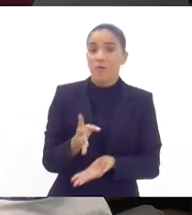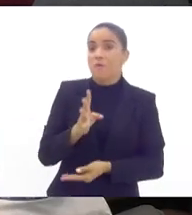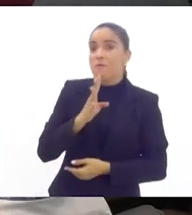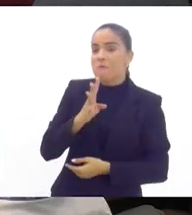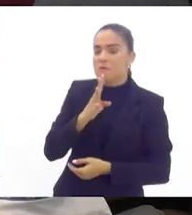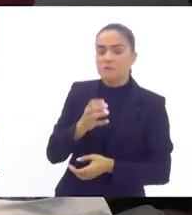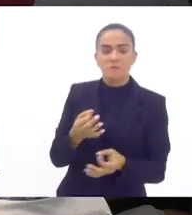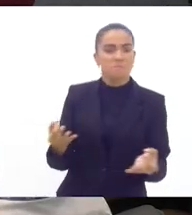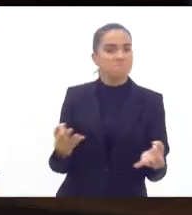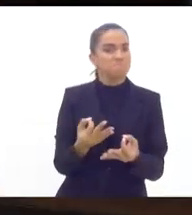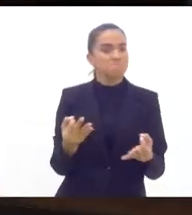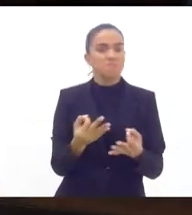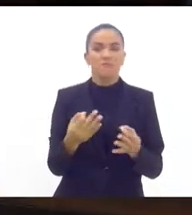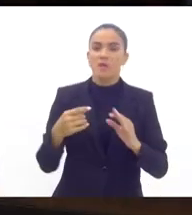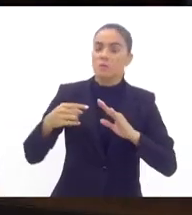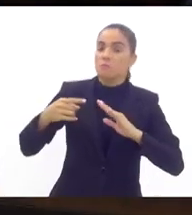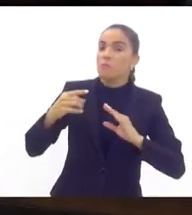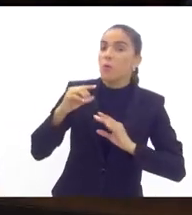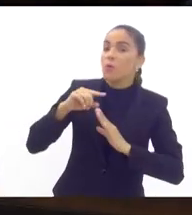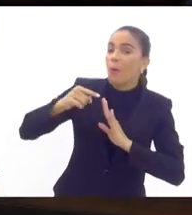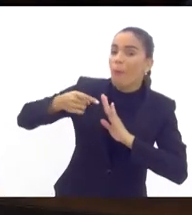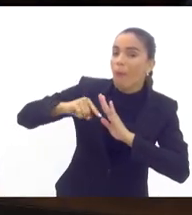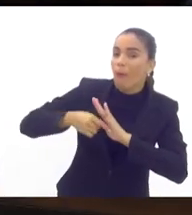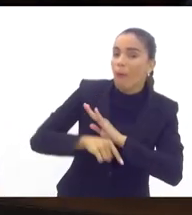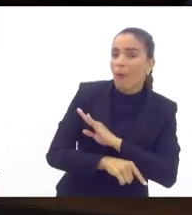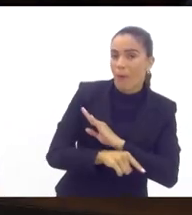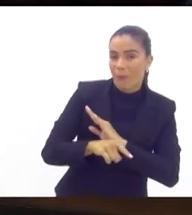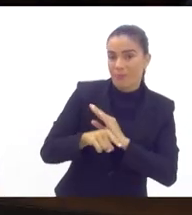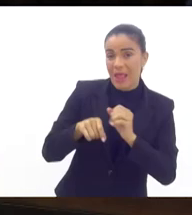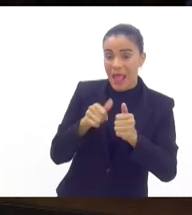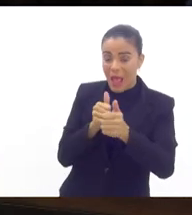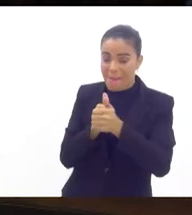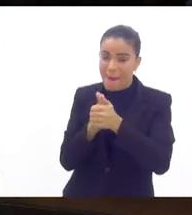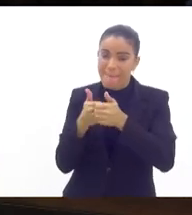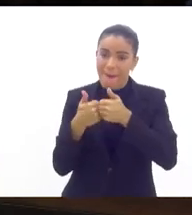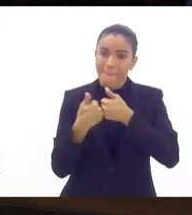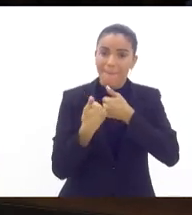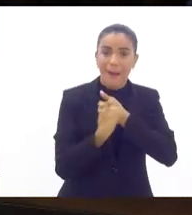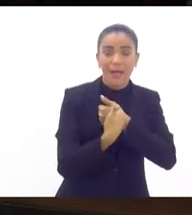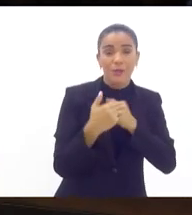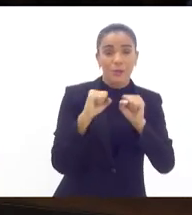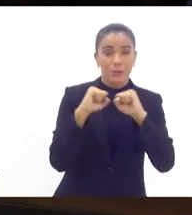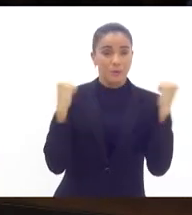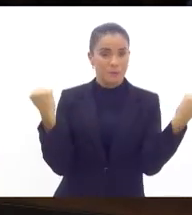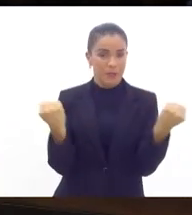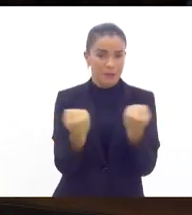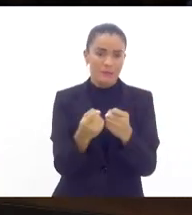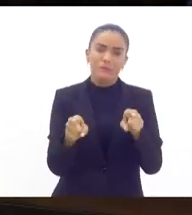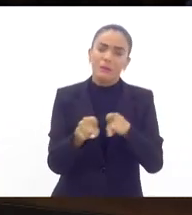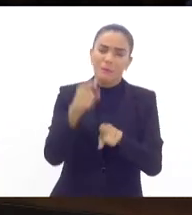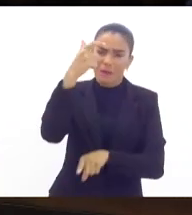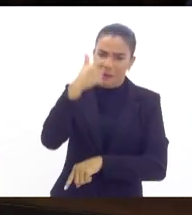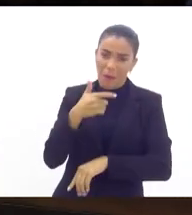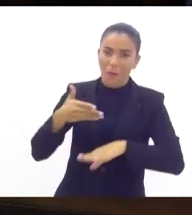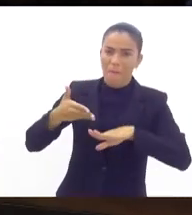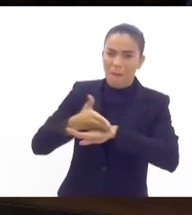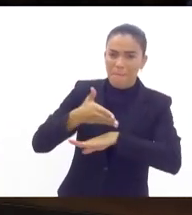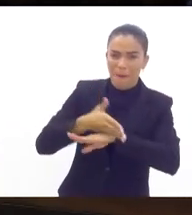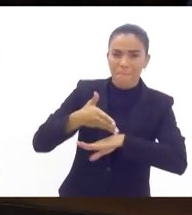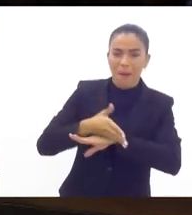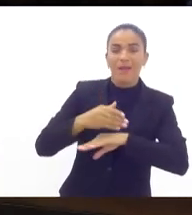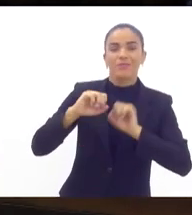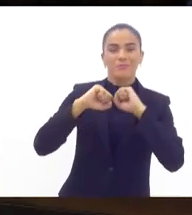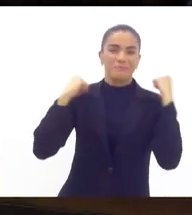bem a realidade do que acontece ao entorno do Maracanã não só por ser morador mas também por ser frequentador assíduo do estádio